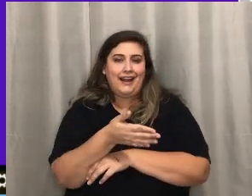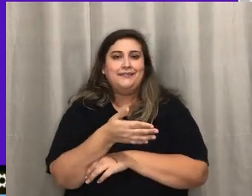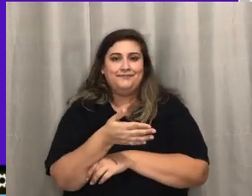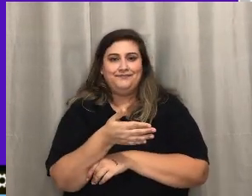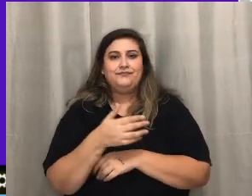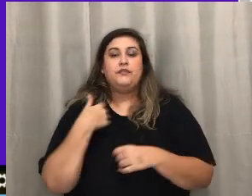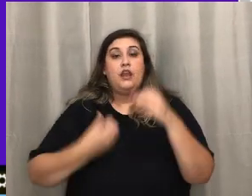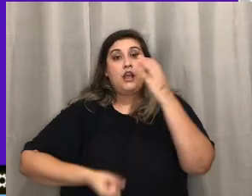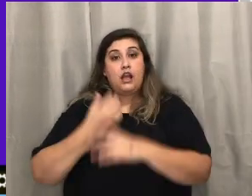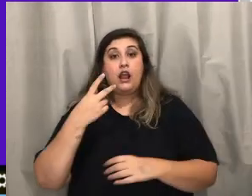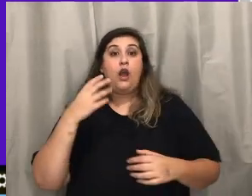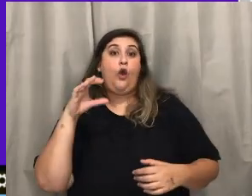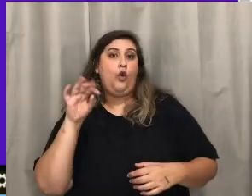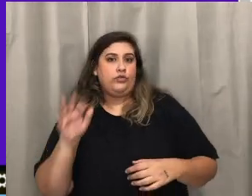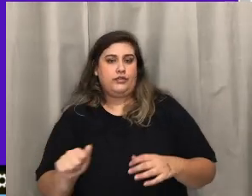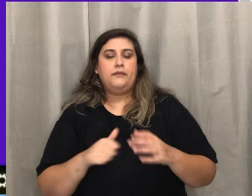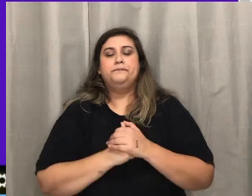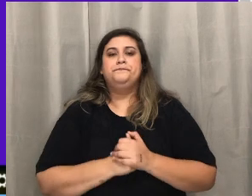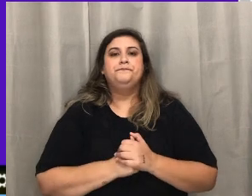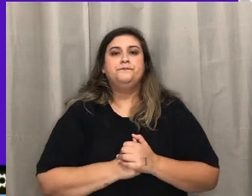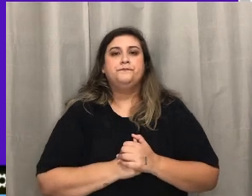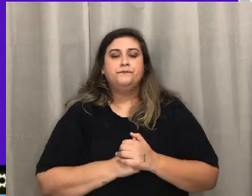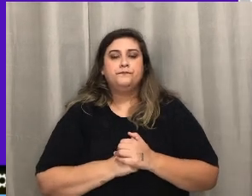plataforma e criar a minha conta. Tá?